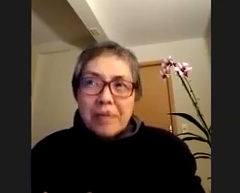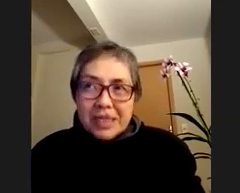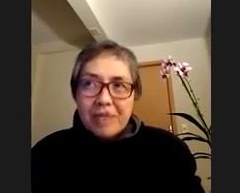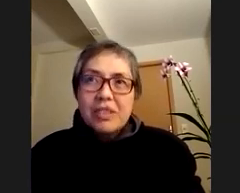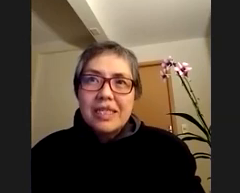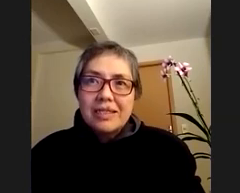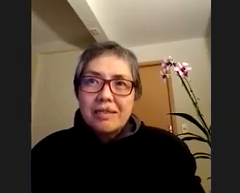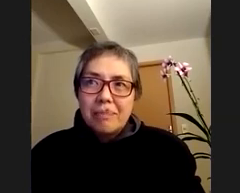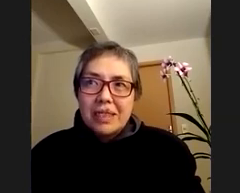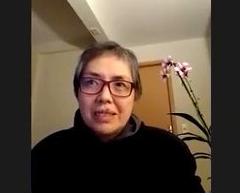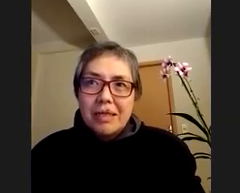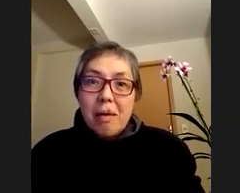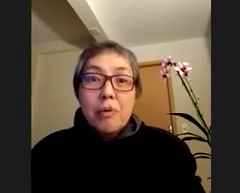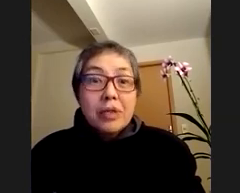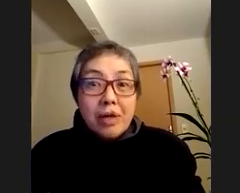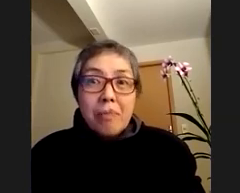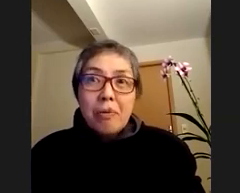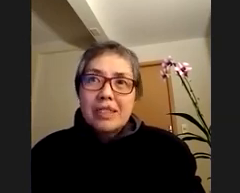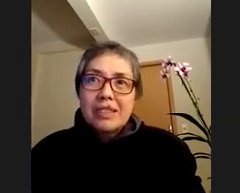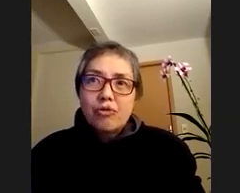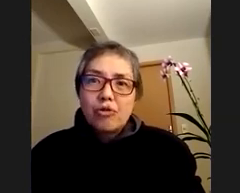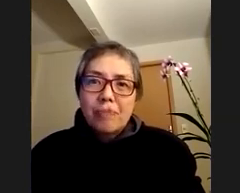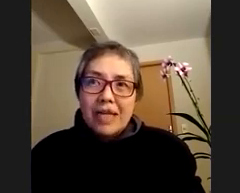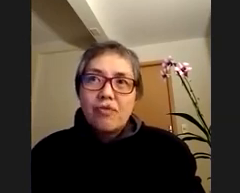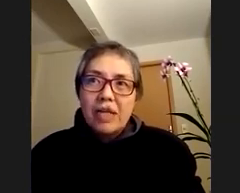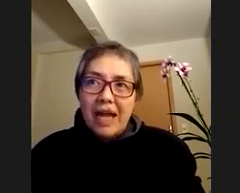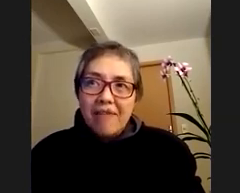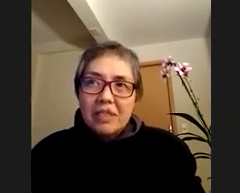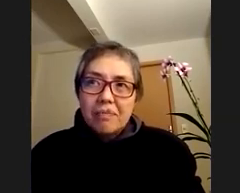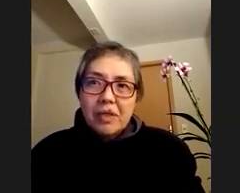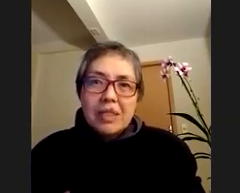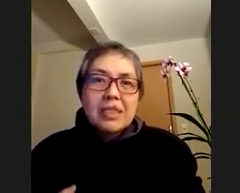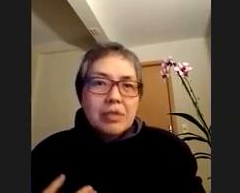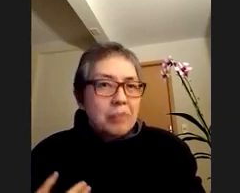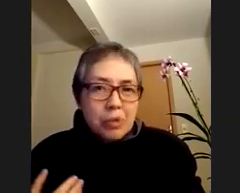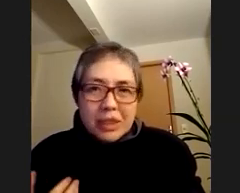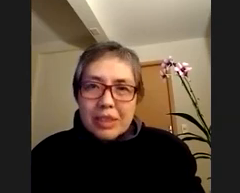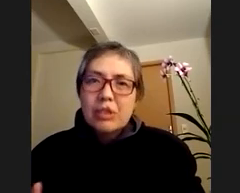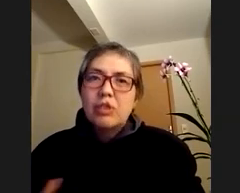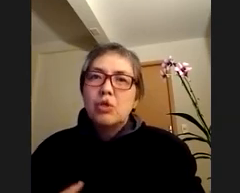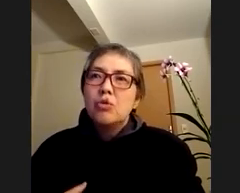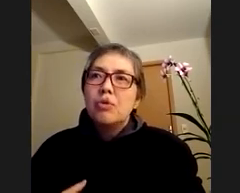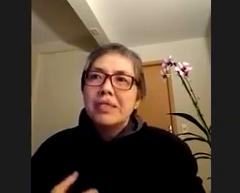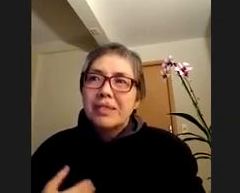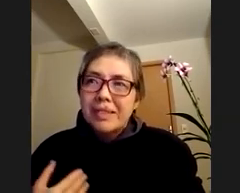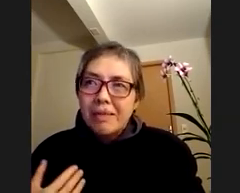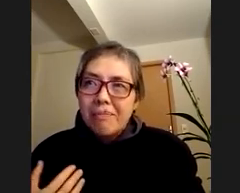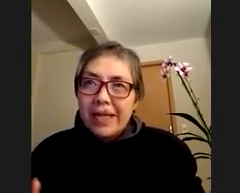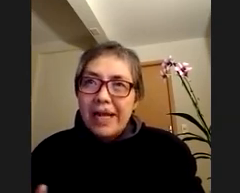por pressão de grandes empresas, por não proteção dos mais vulneráveis, que são as pessoas em situação de